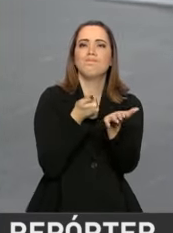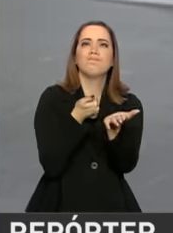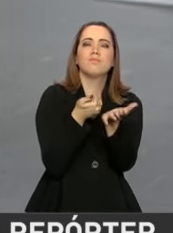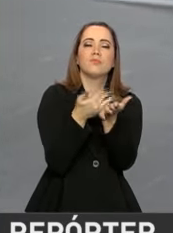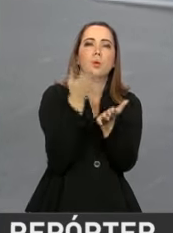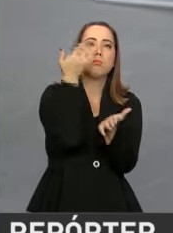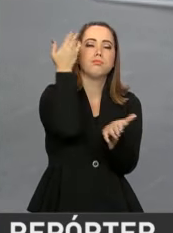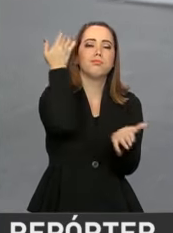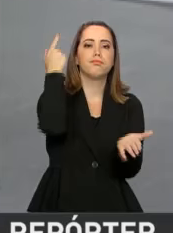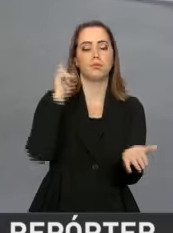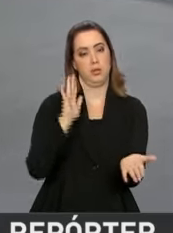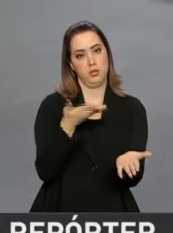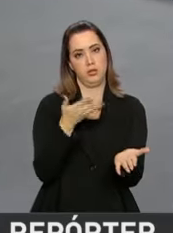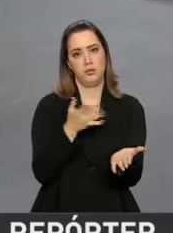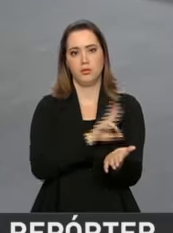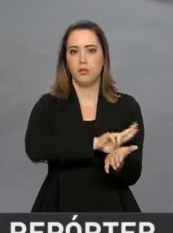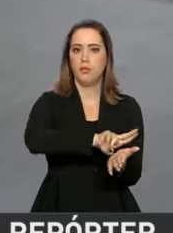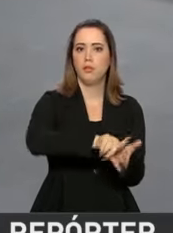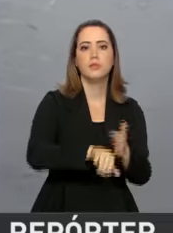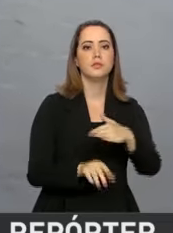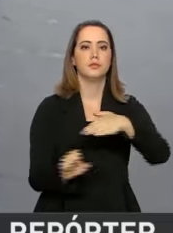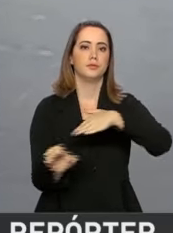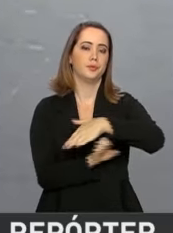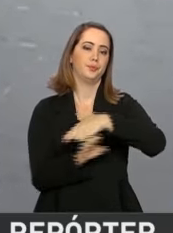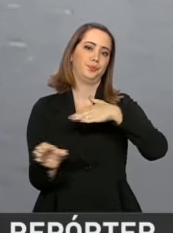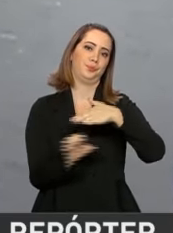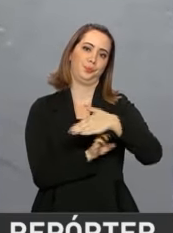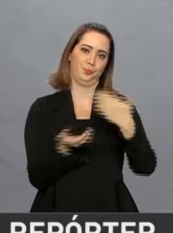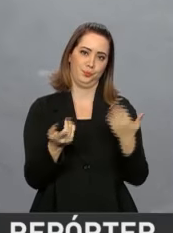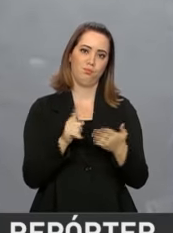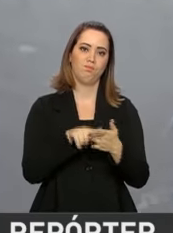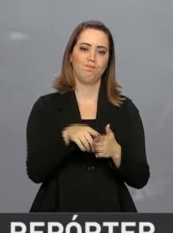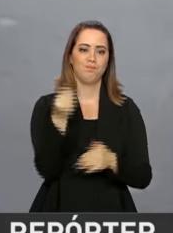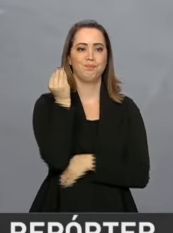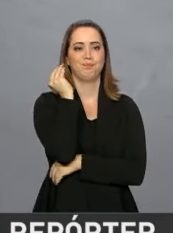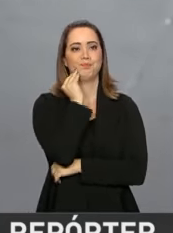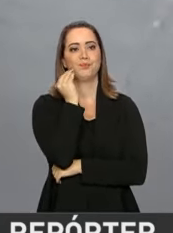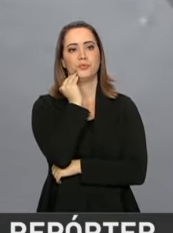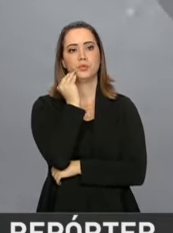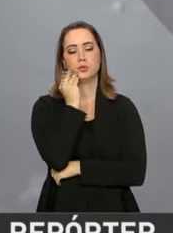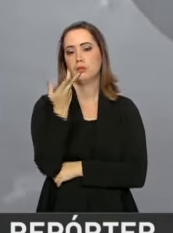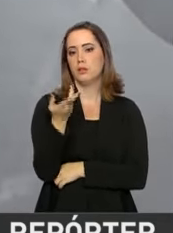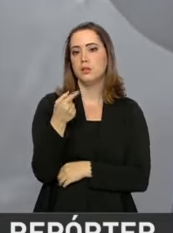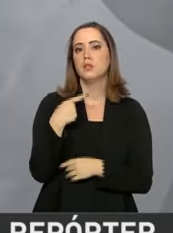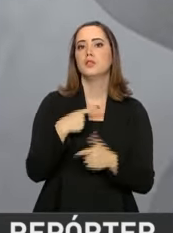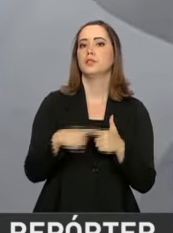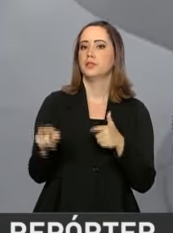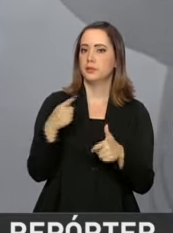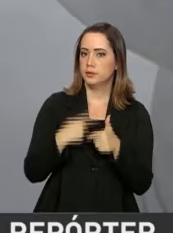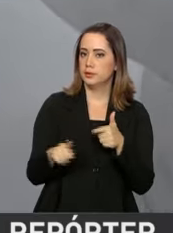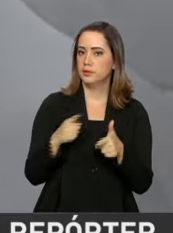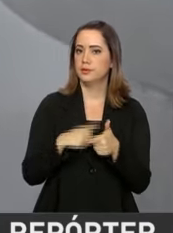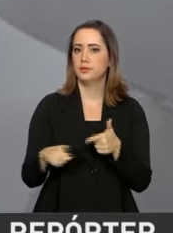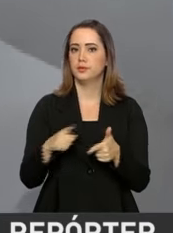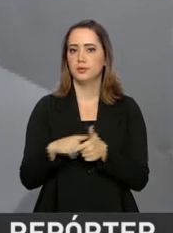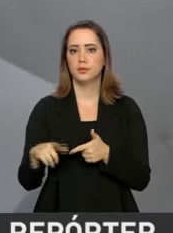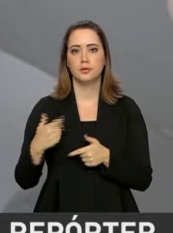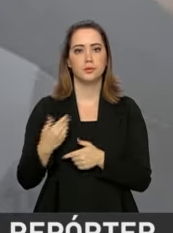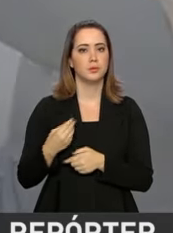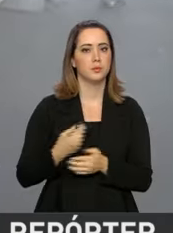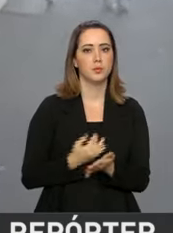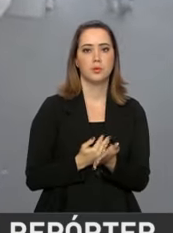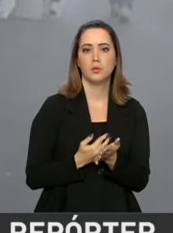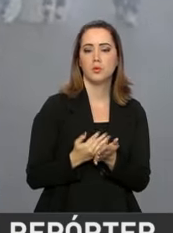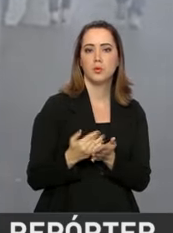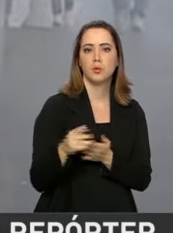teve contrato com várias operadoras. A experiência não livrou o Celso de enfrentar problemas com sinal de